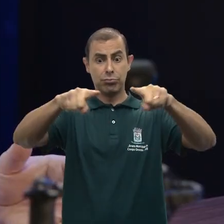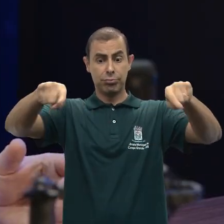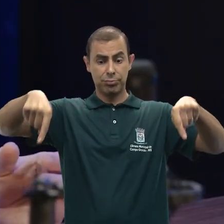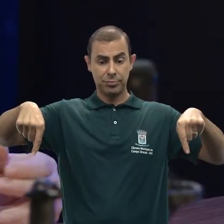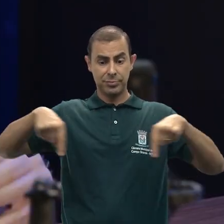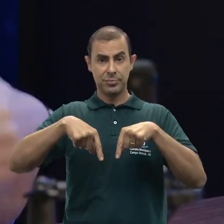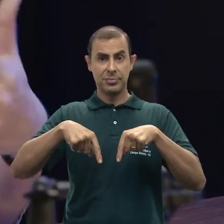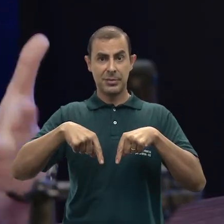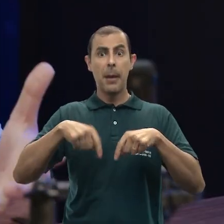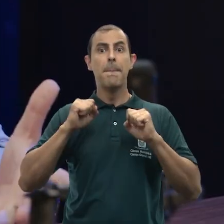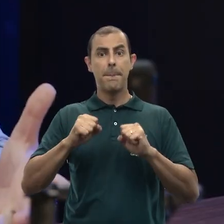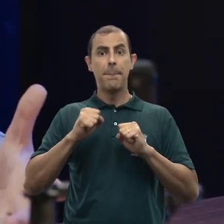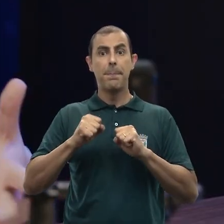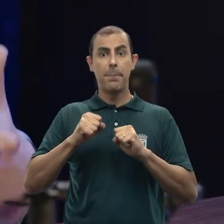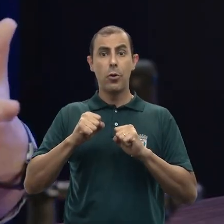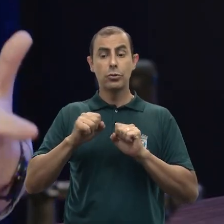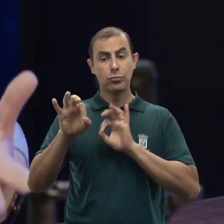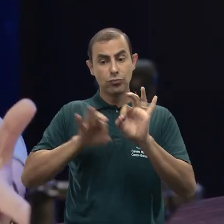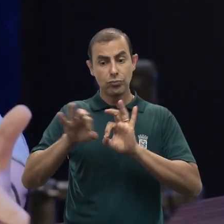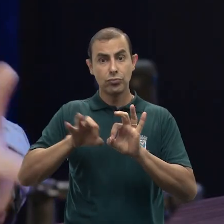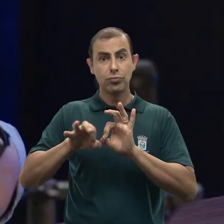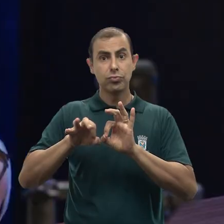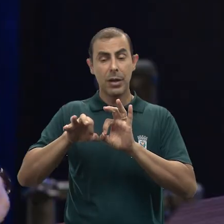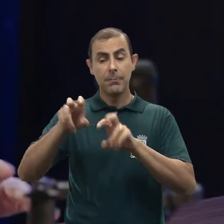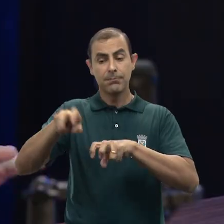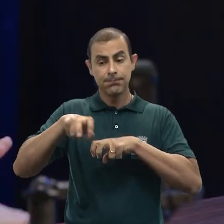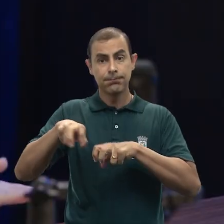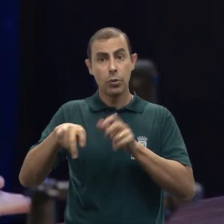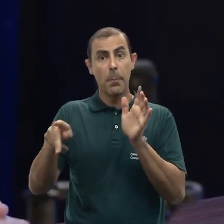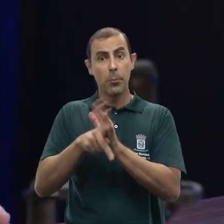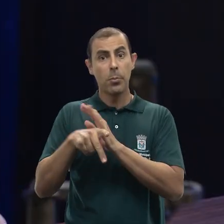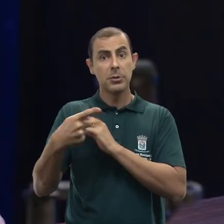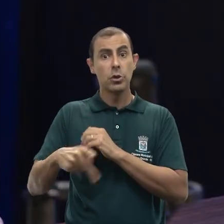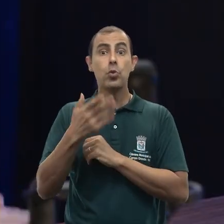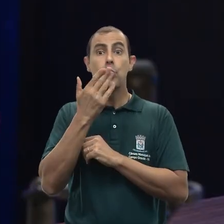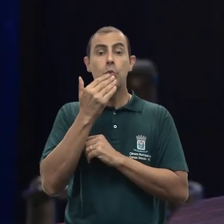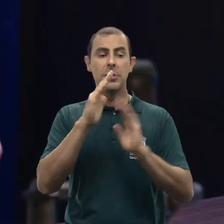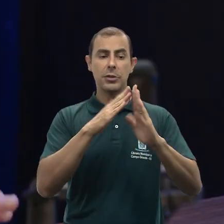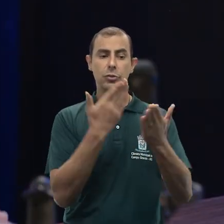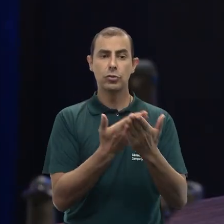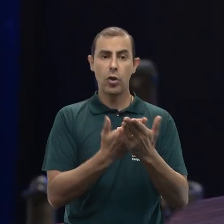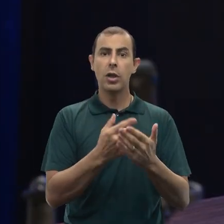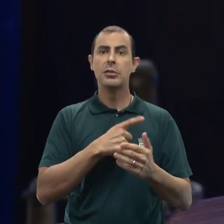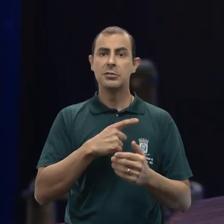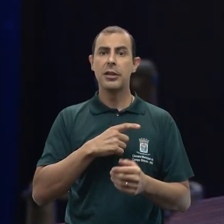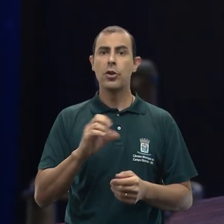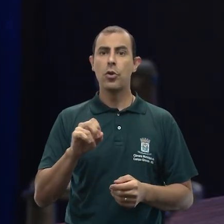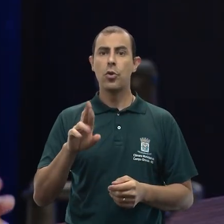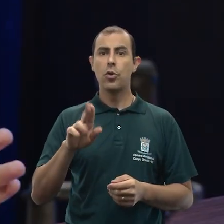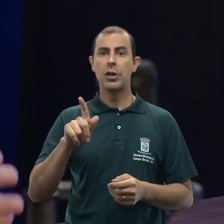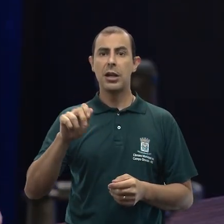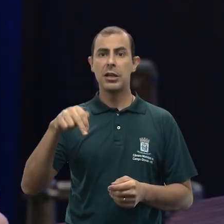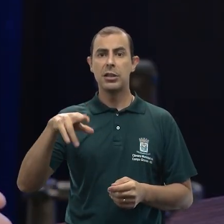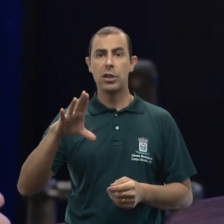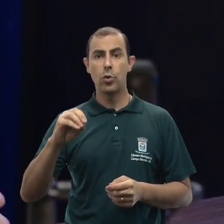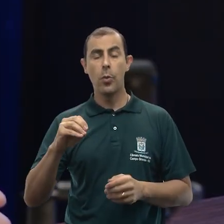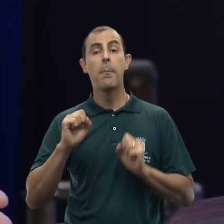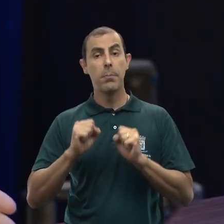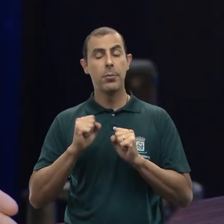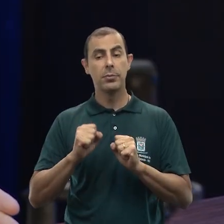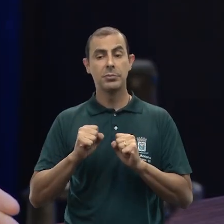grande. Então, nós podemos produzir boa parte da nossa merenda de maneira orgânica. Já tem lei federal que diz que uma parte,